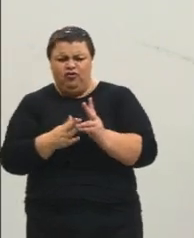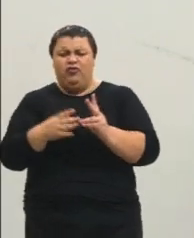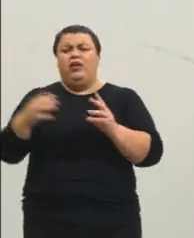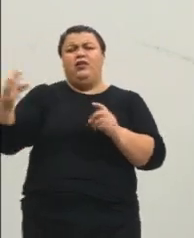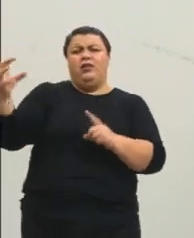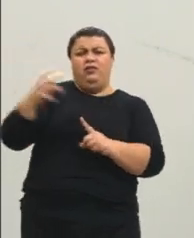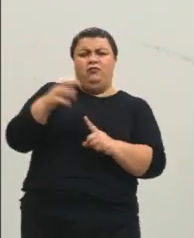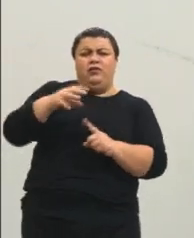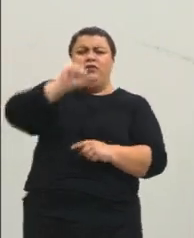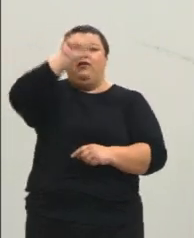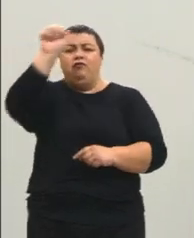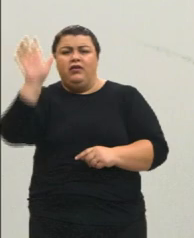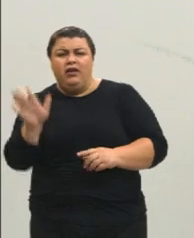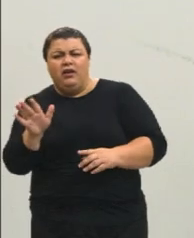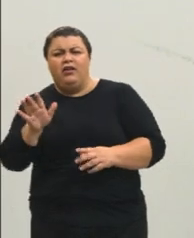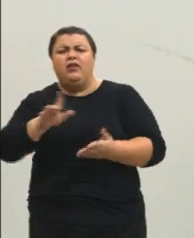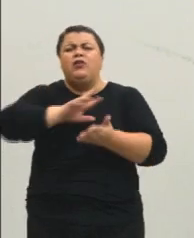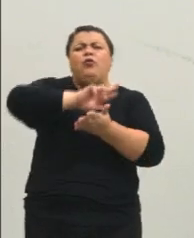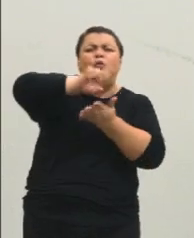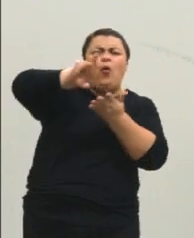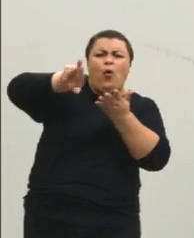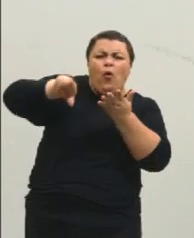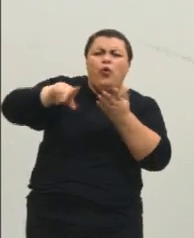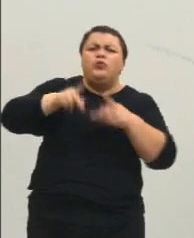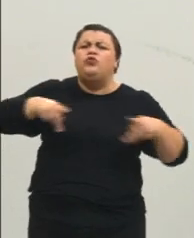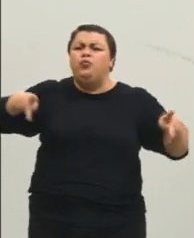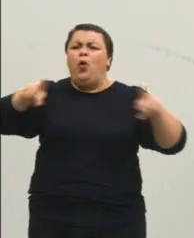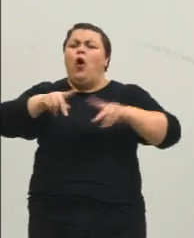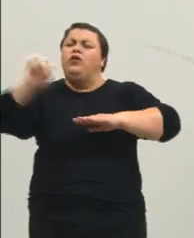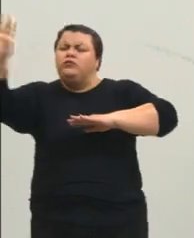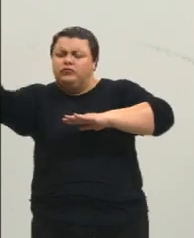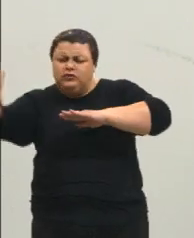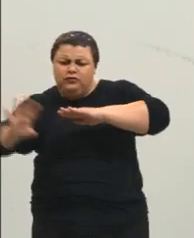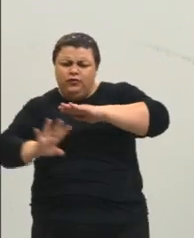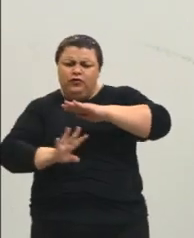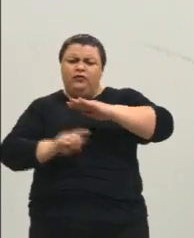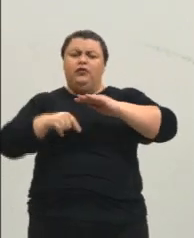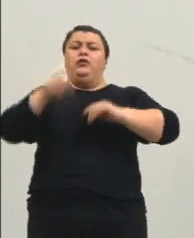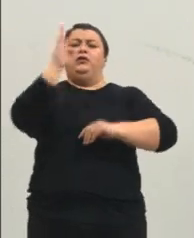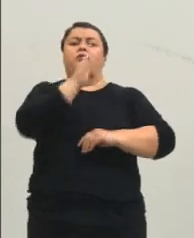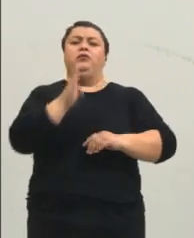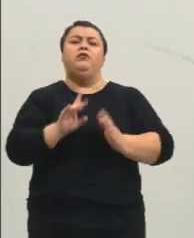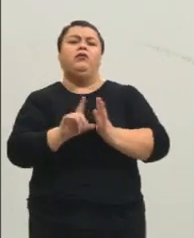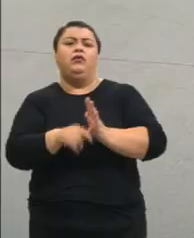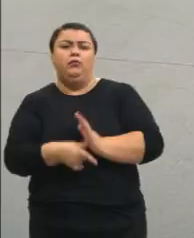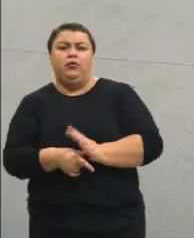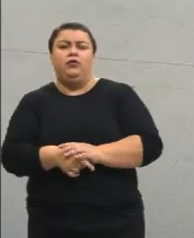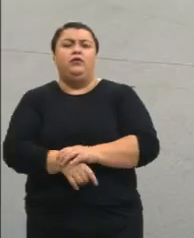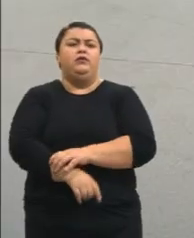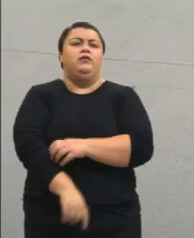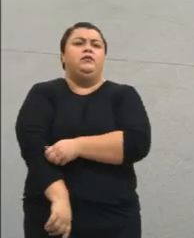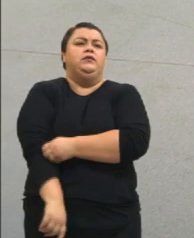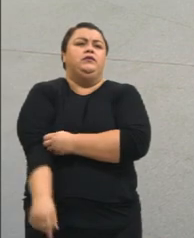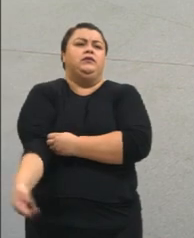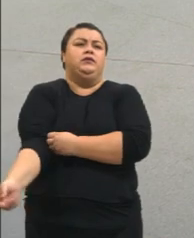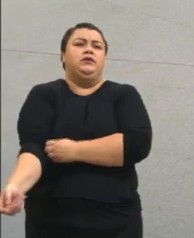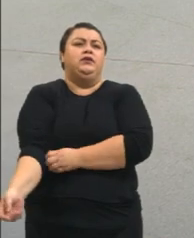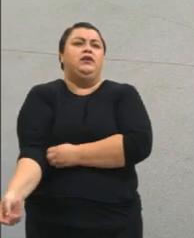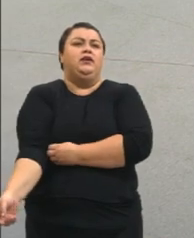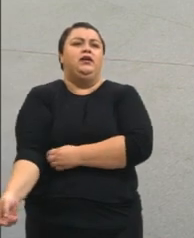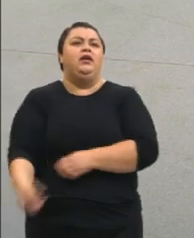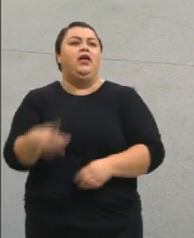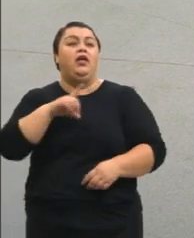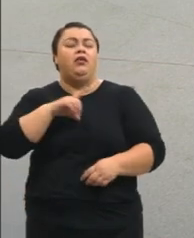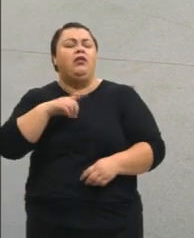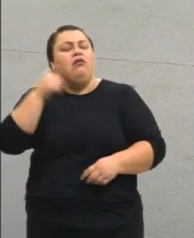influência Africana e de outros povos migrantes que foram vindo para o Brasil depois eu fiquei ouvindo falar isso